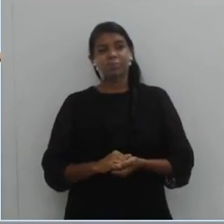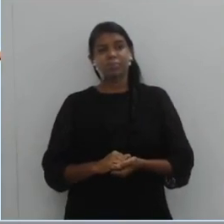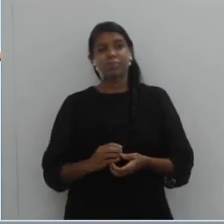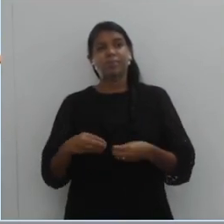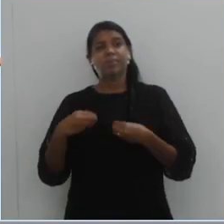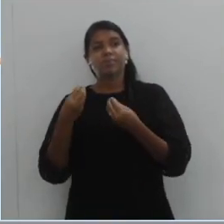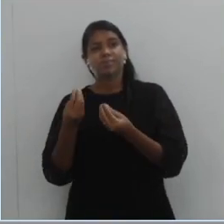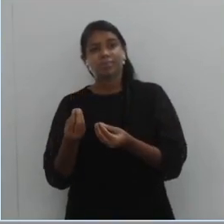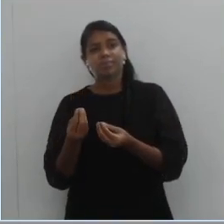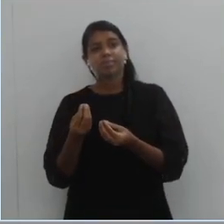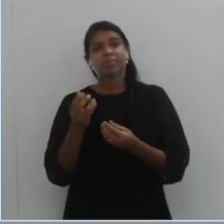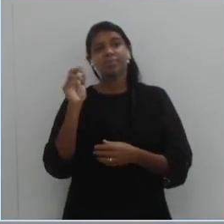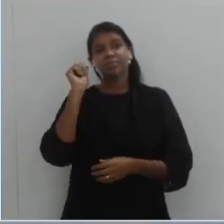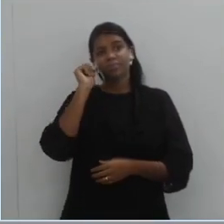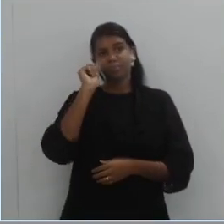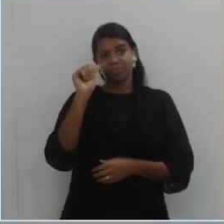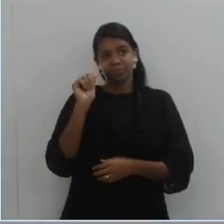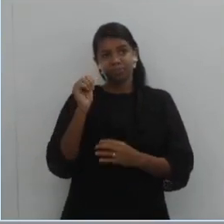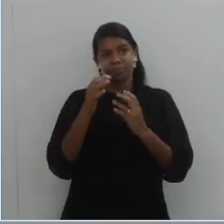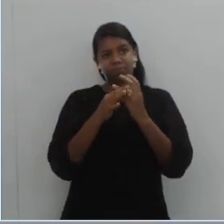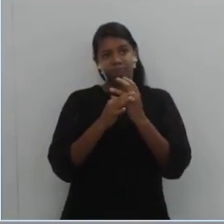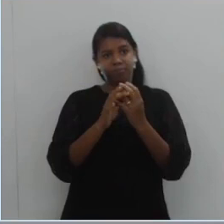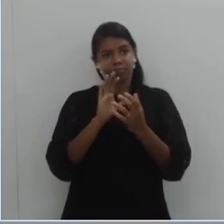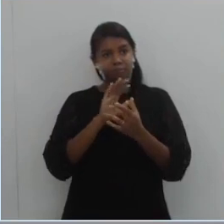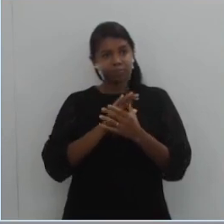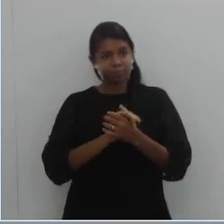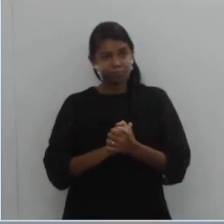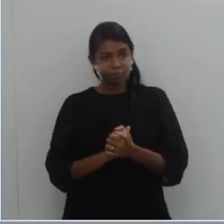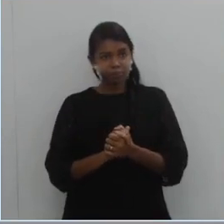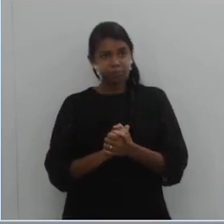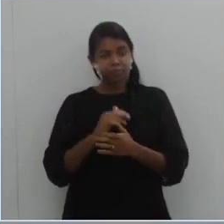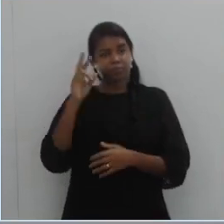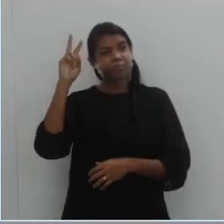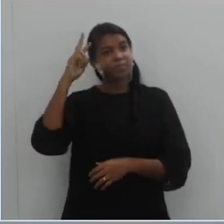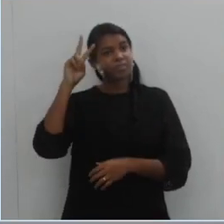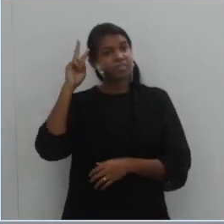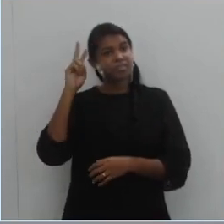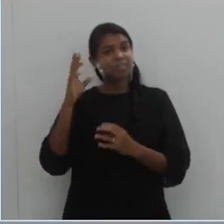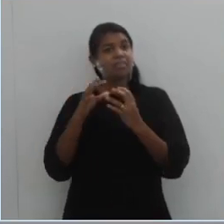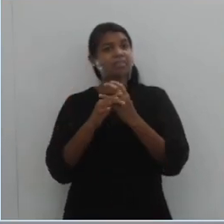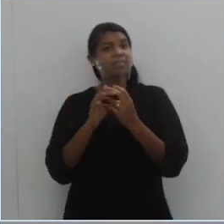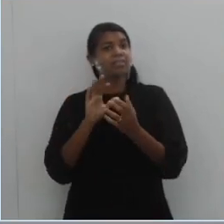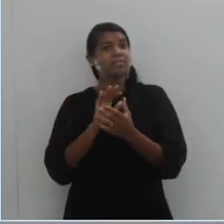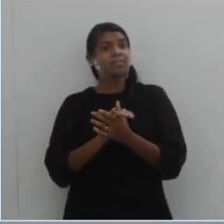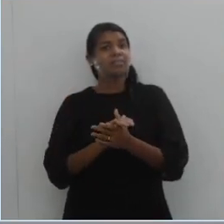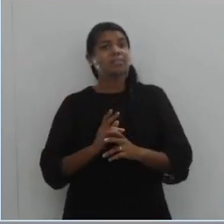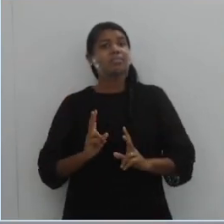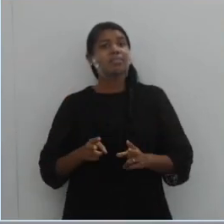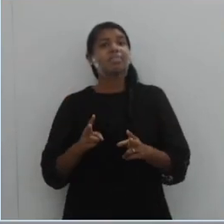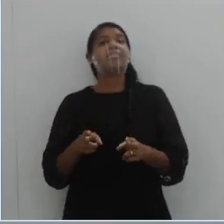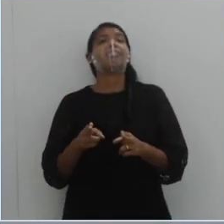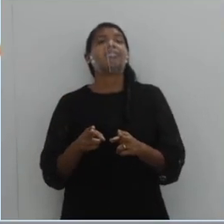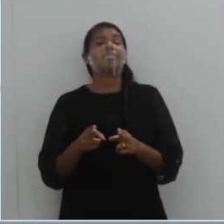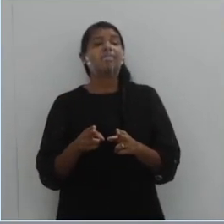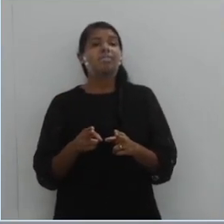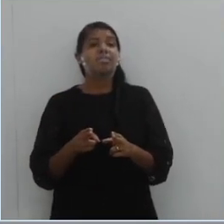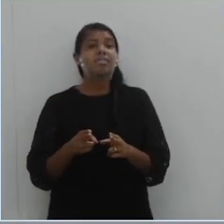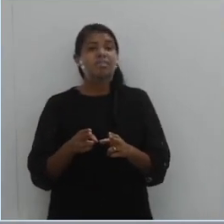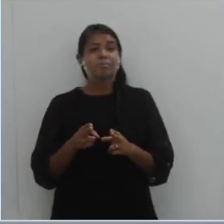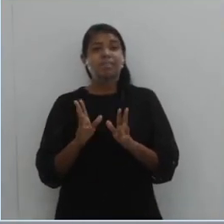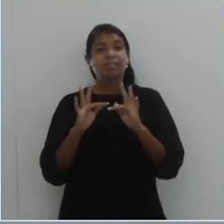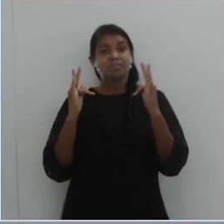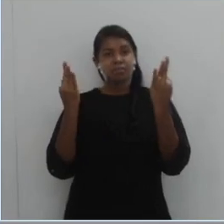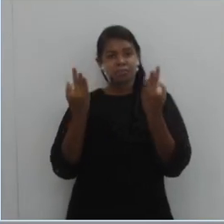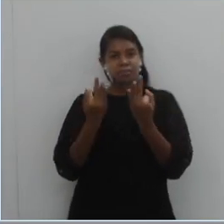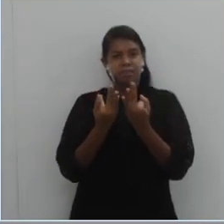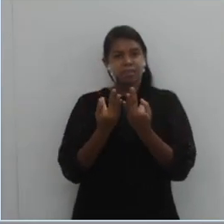mulheres, né? Quando ela casava, vale lembrar que o casamento era sempre os pais que arrumavam para as mulheres.